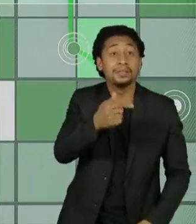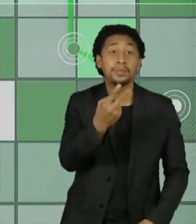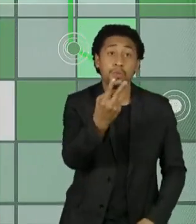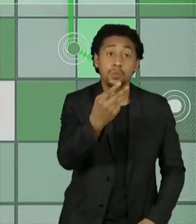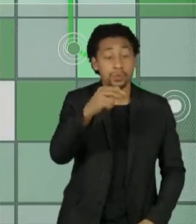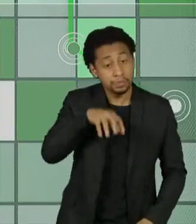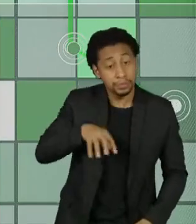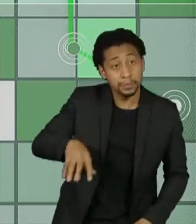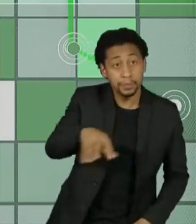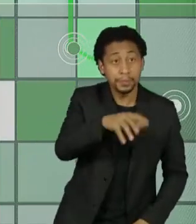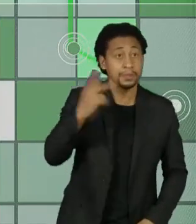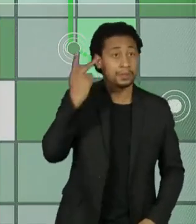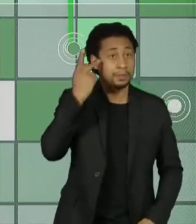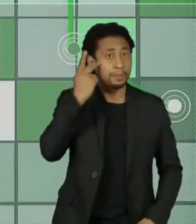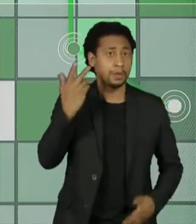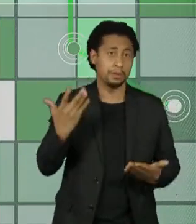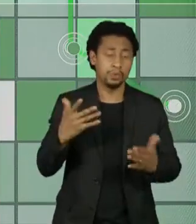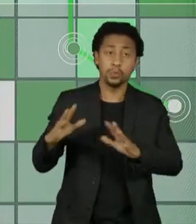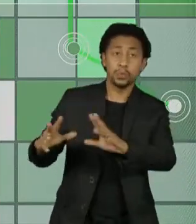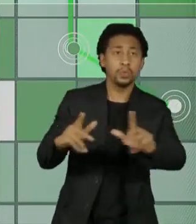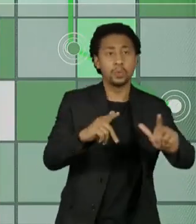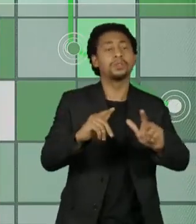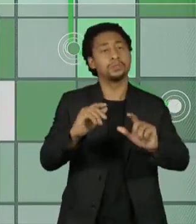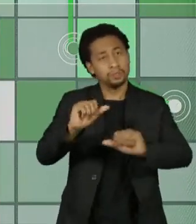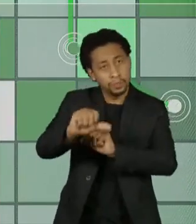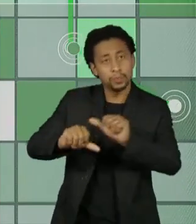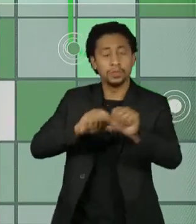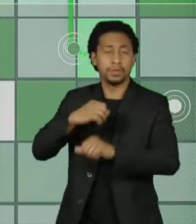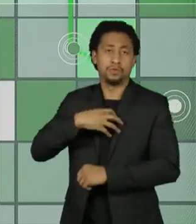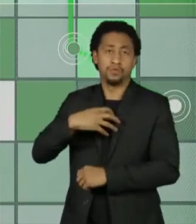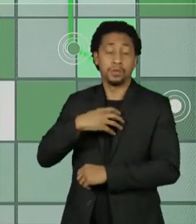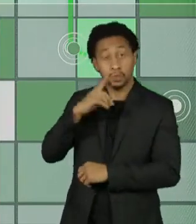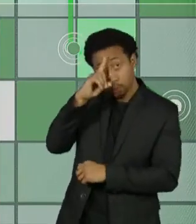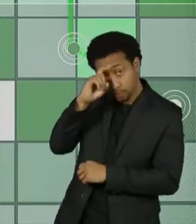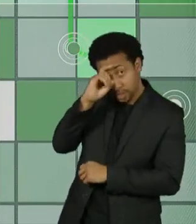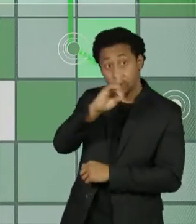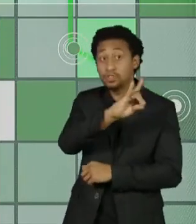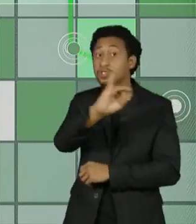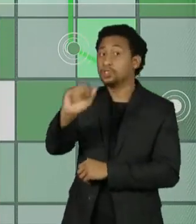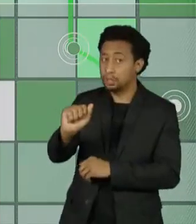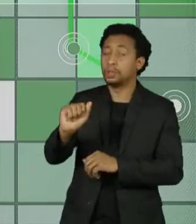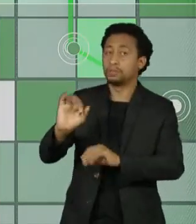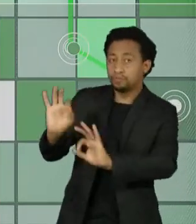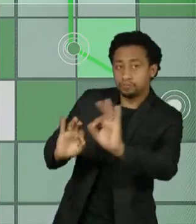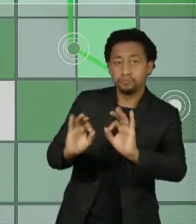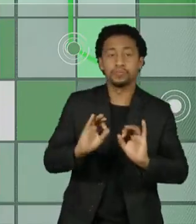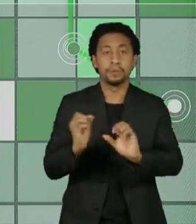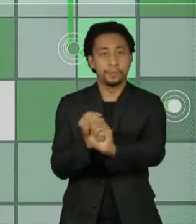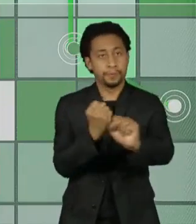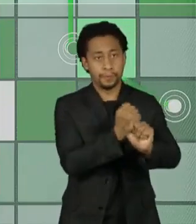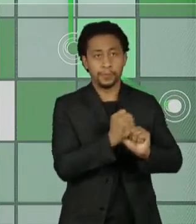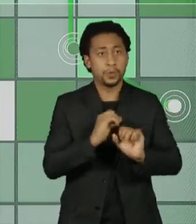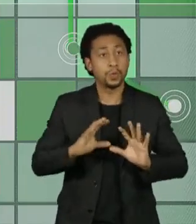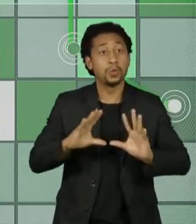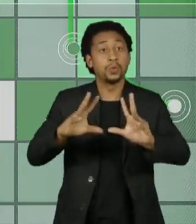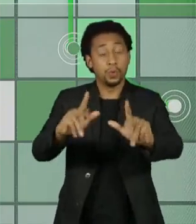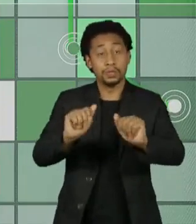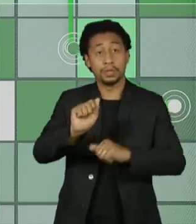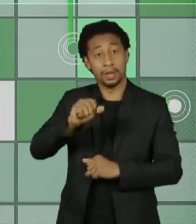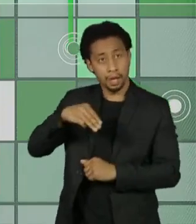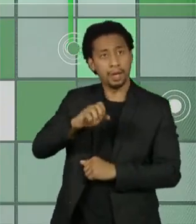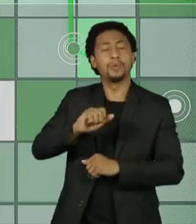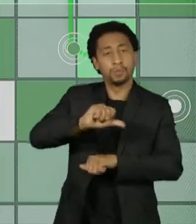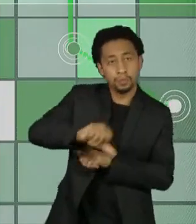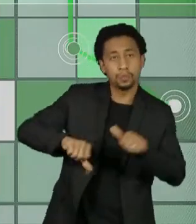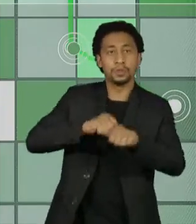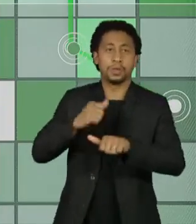Paulo, todas vão se tornar hospital dia, nós temos 47 hoje que fazem cirurgias, eu vou levar para todas as AMEs fazerem cirurgias, estou